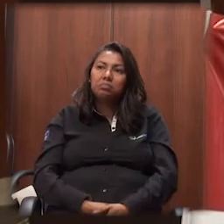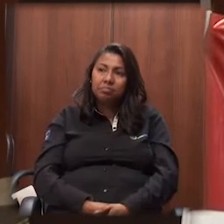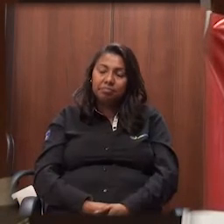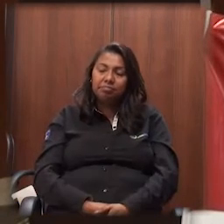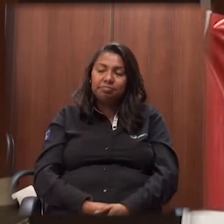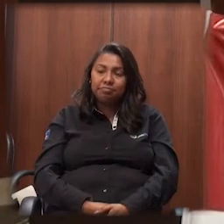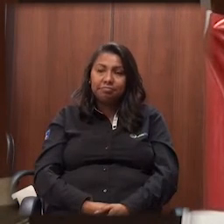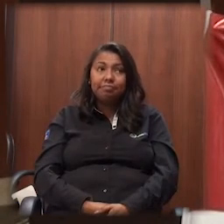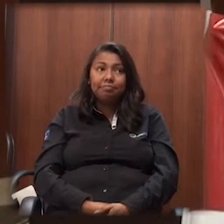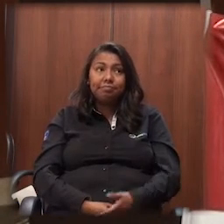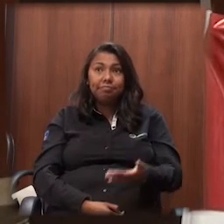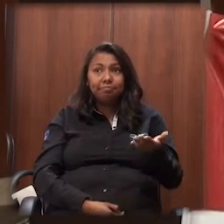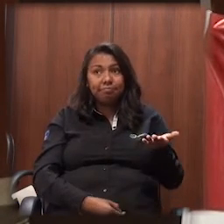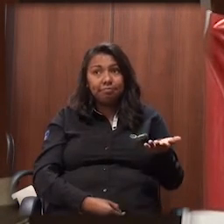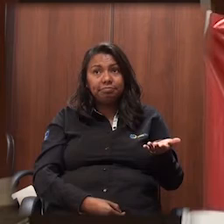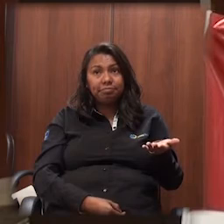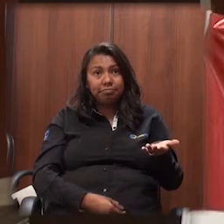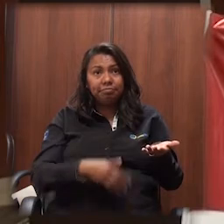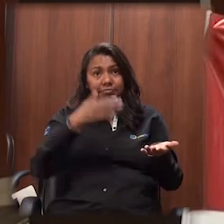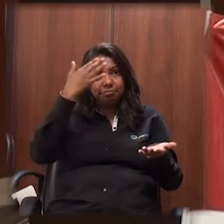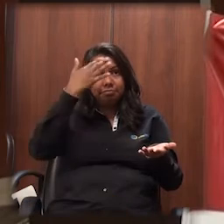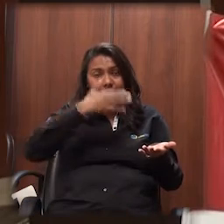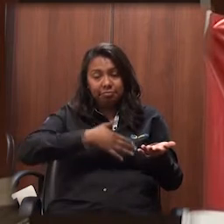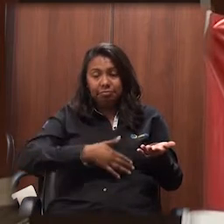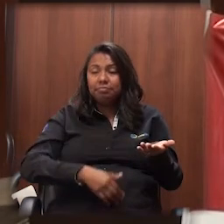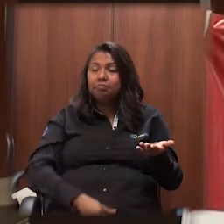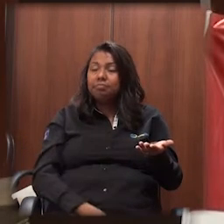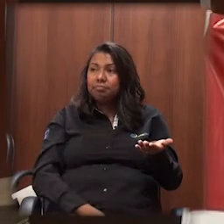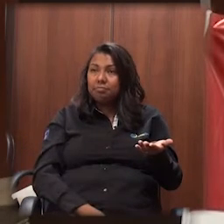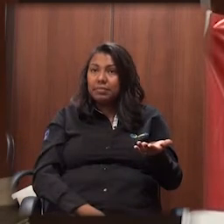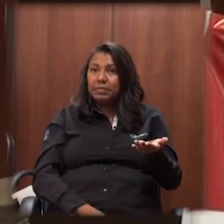aqui está indicado também, nesse prévio mapeamento, que